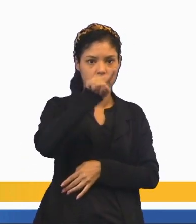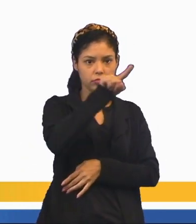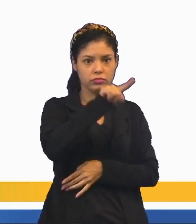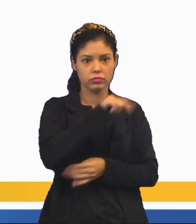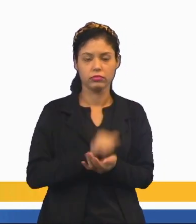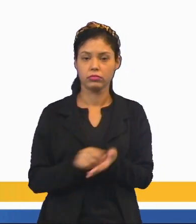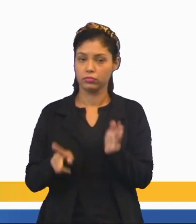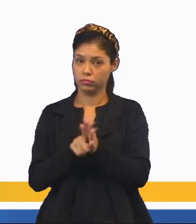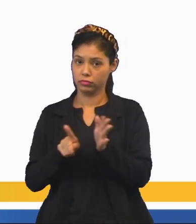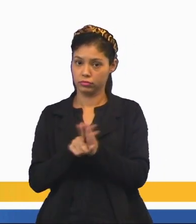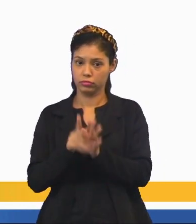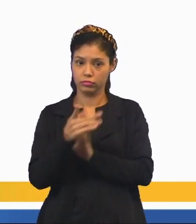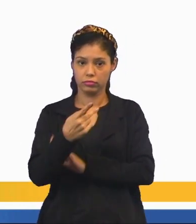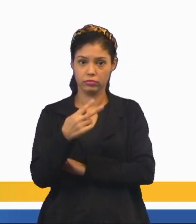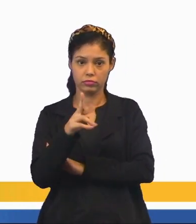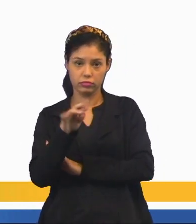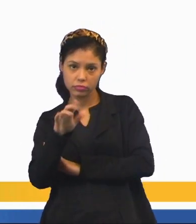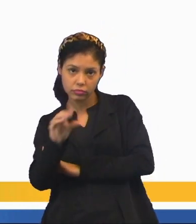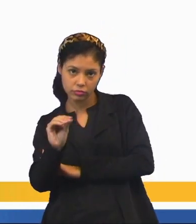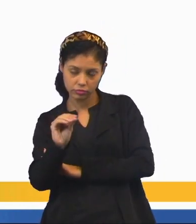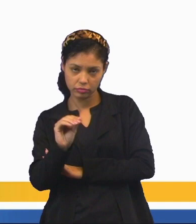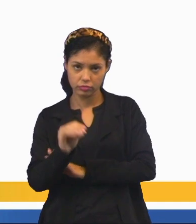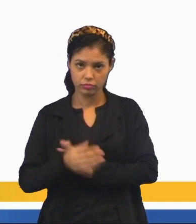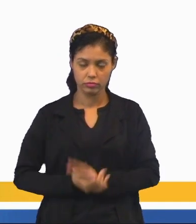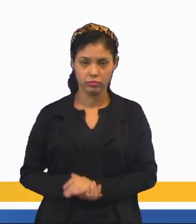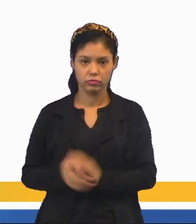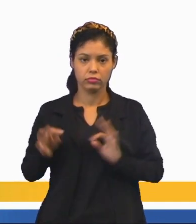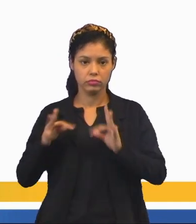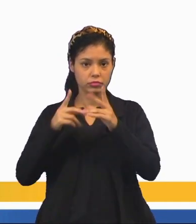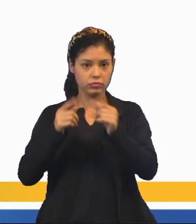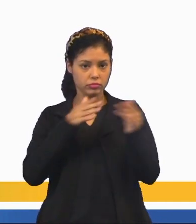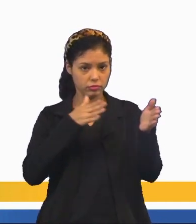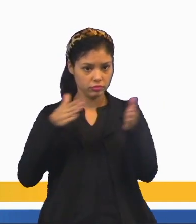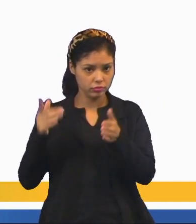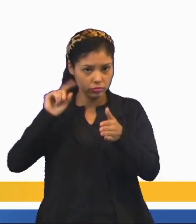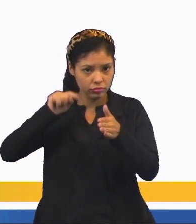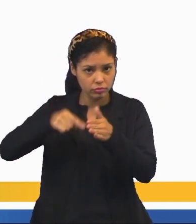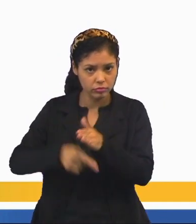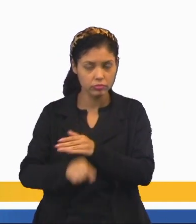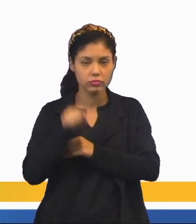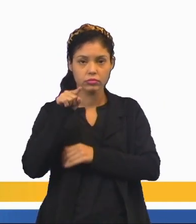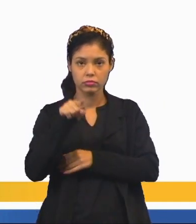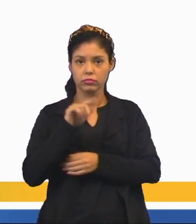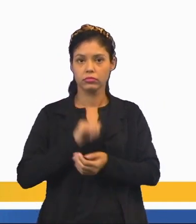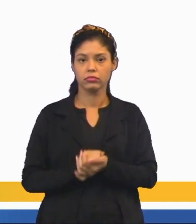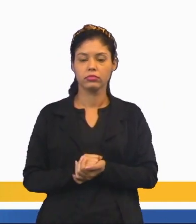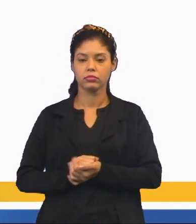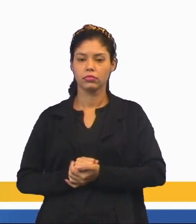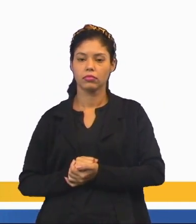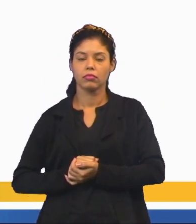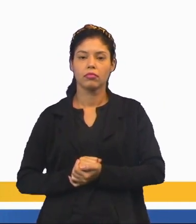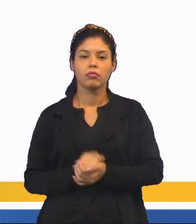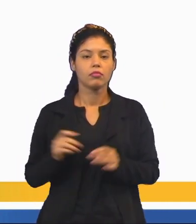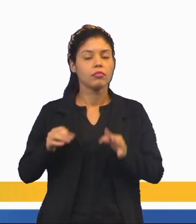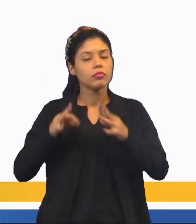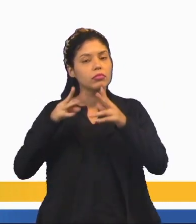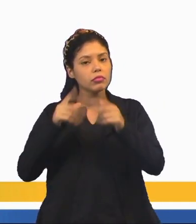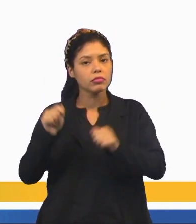refere a perímetro, ou seja, é um contorno. E toda a parte que está dentro desse contorno é